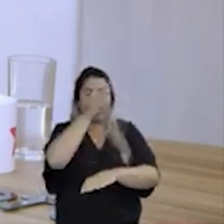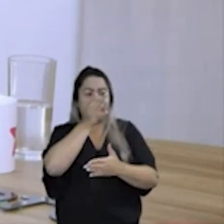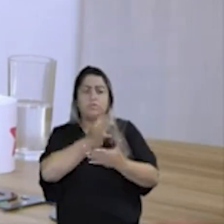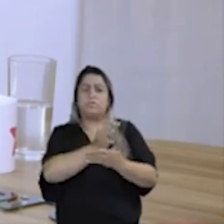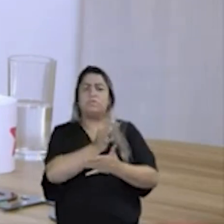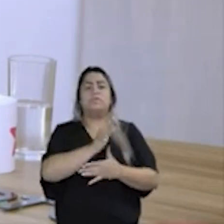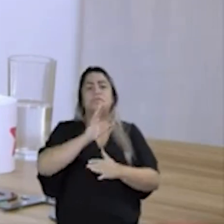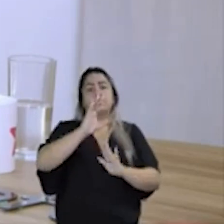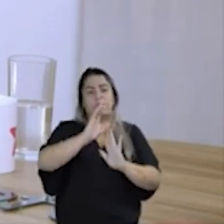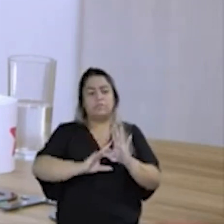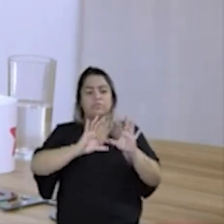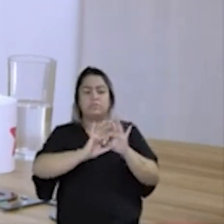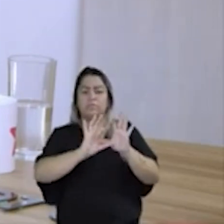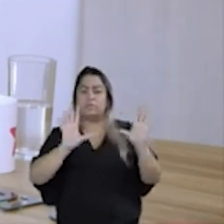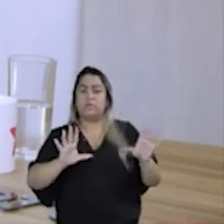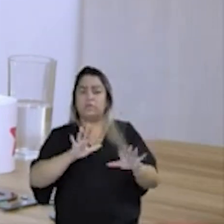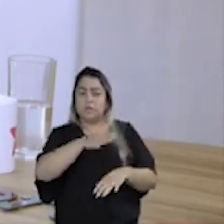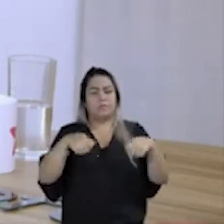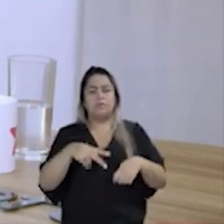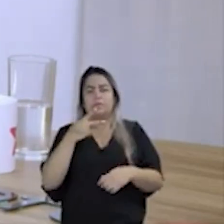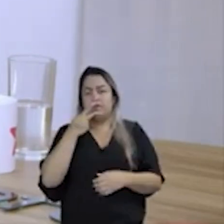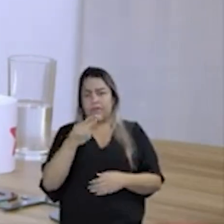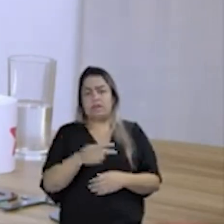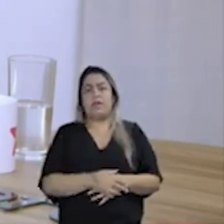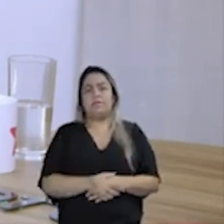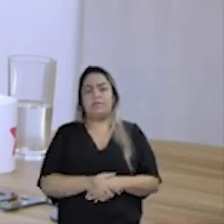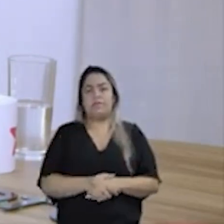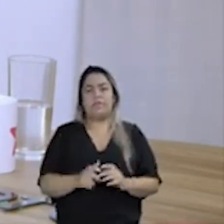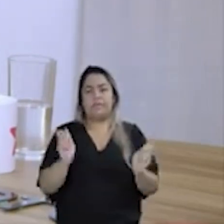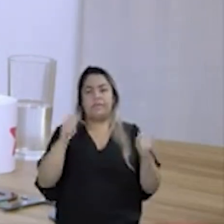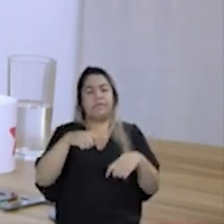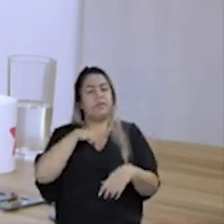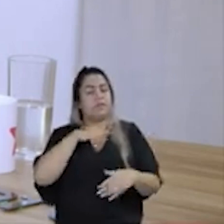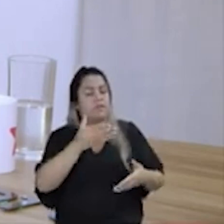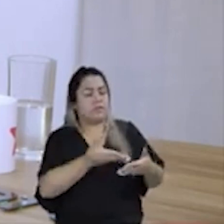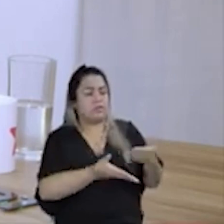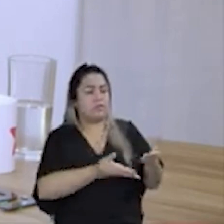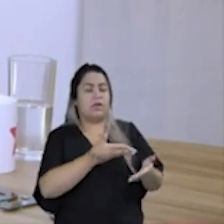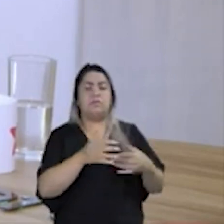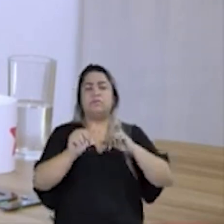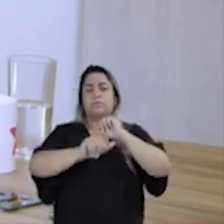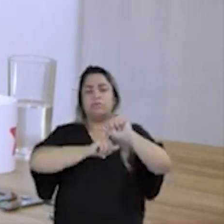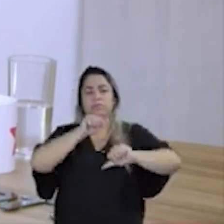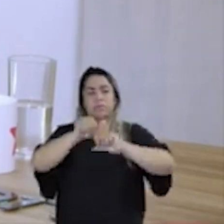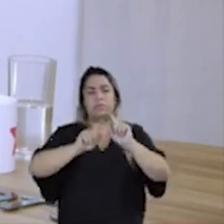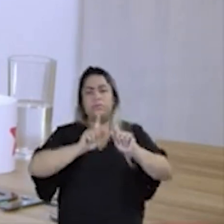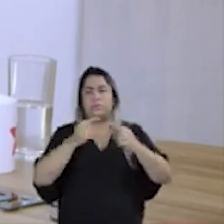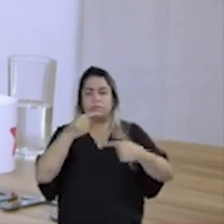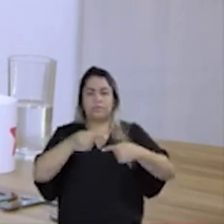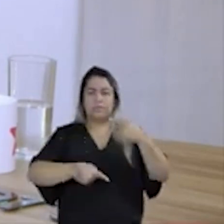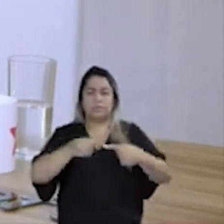o direito e a liberdade das pessoas, inclusive de culto. Então nós precisamos ter esse olhar sobre a mudança na geopolítica, vamos